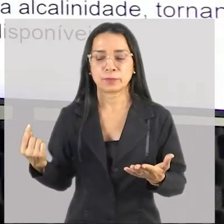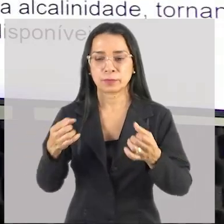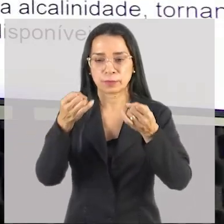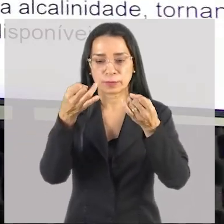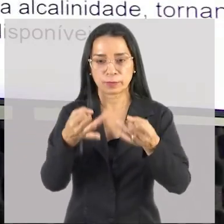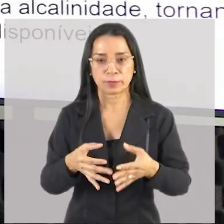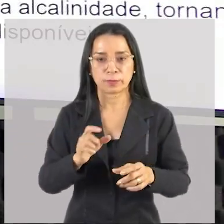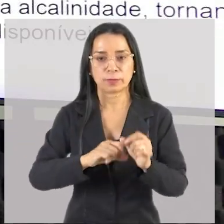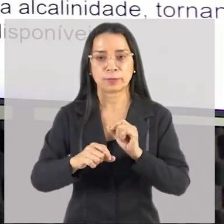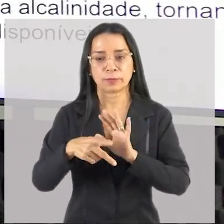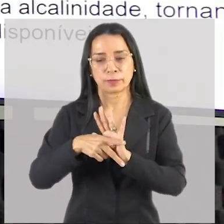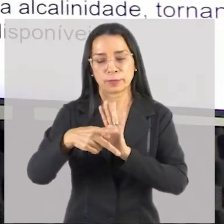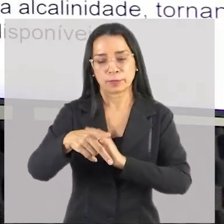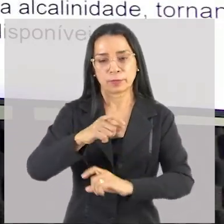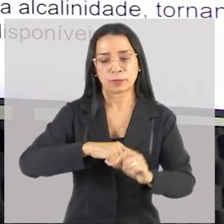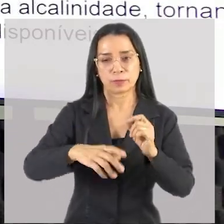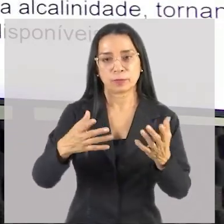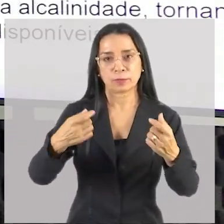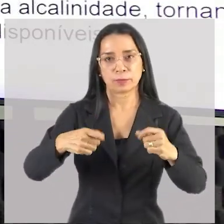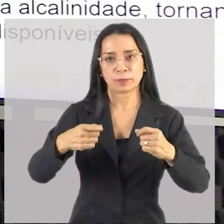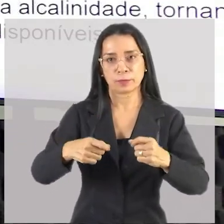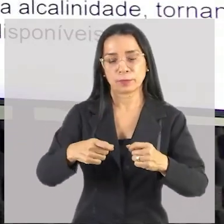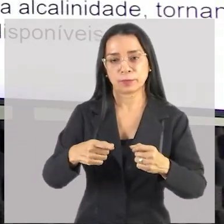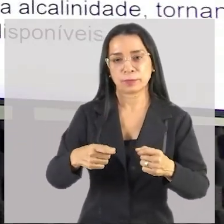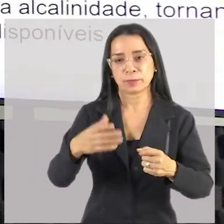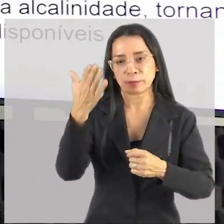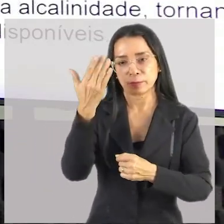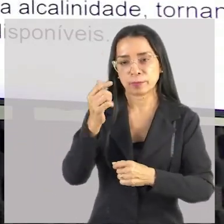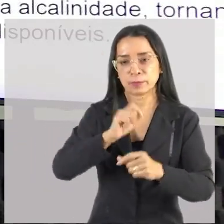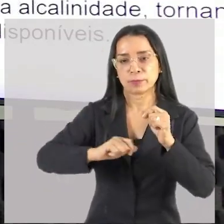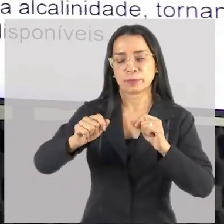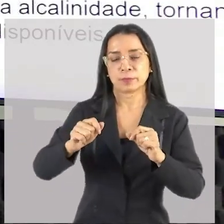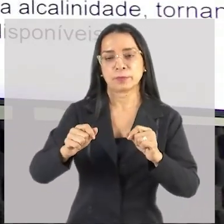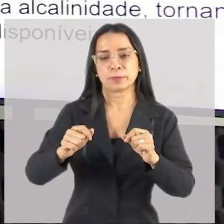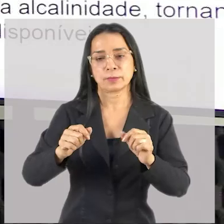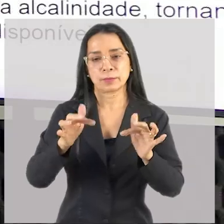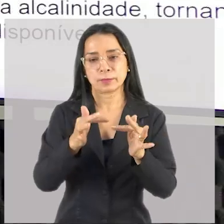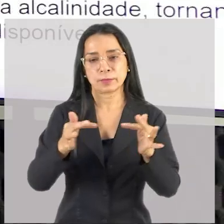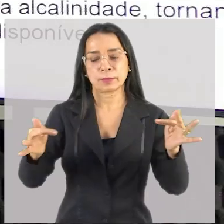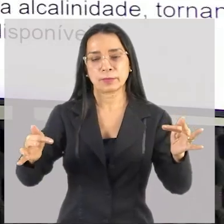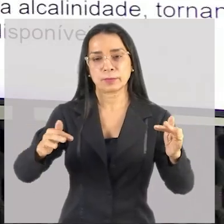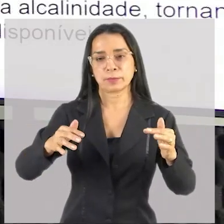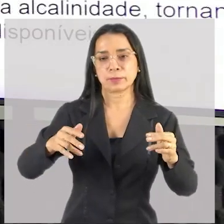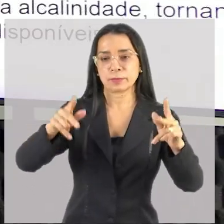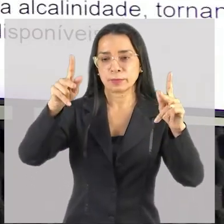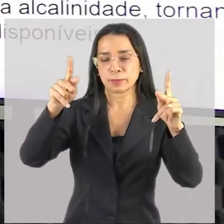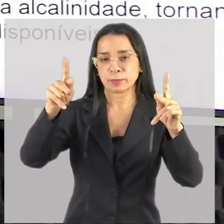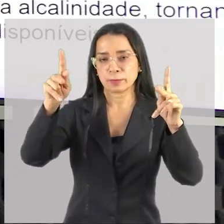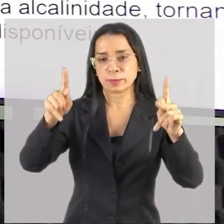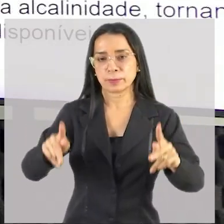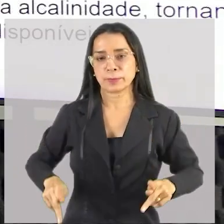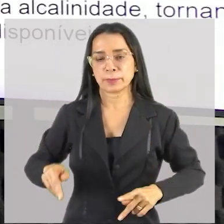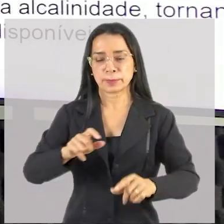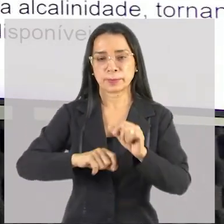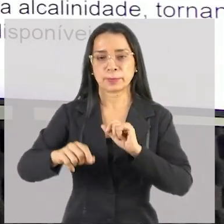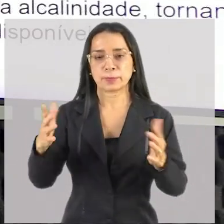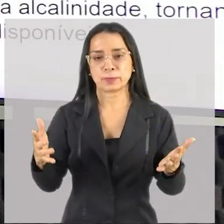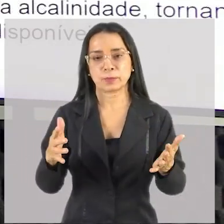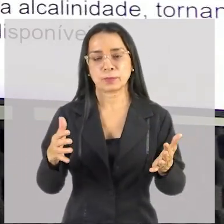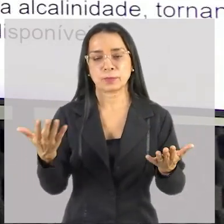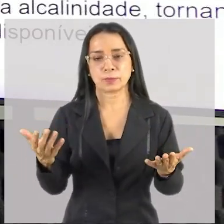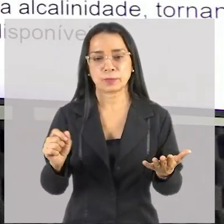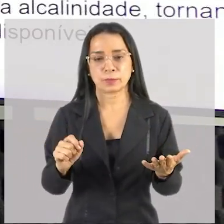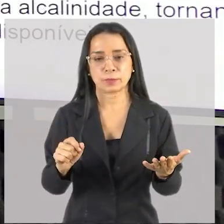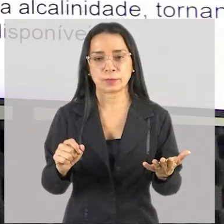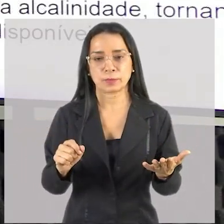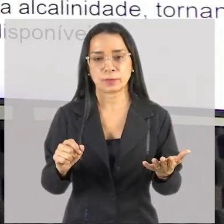Deixa eu explicar uma coisa para ti. Você precisa saber onde os elementos se encontram na tabela. Você precisa saber onde os